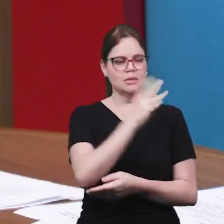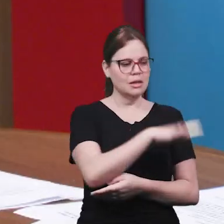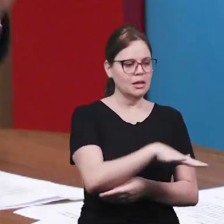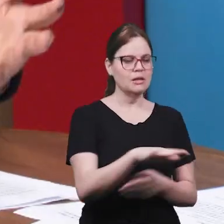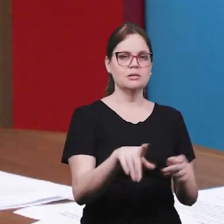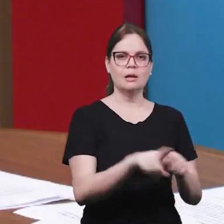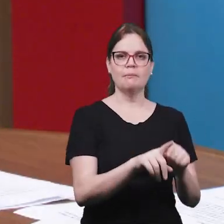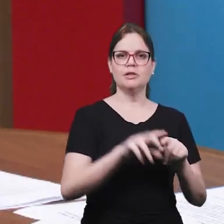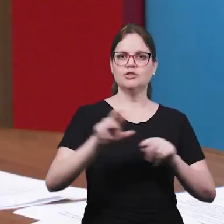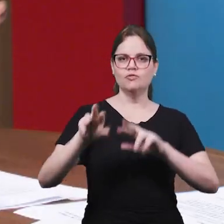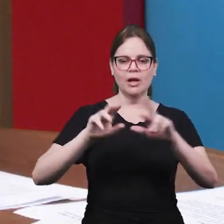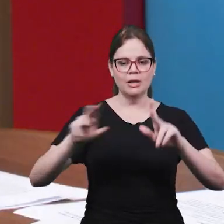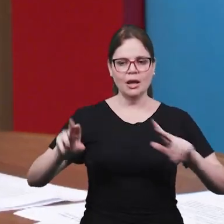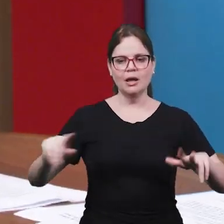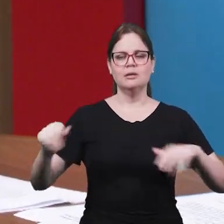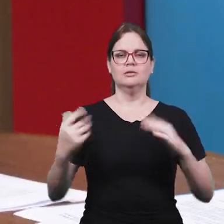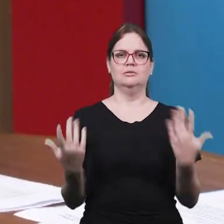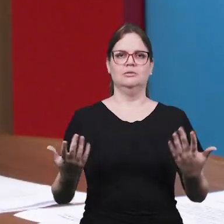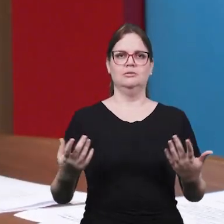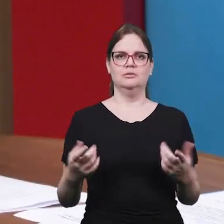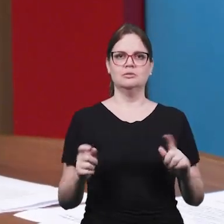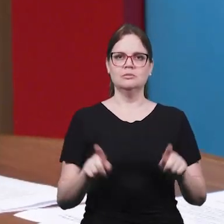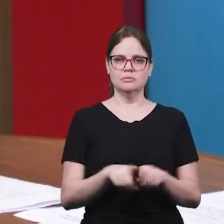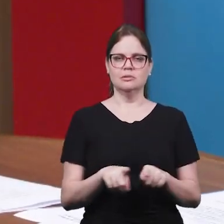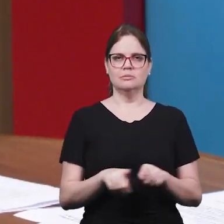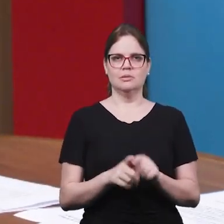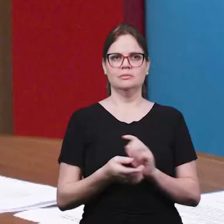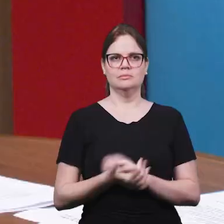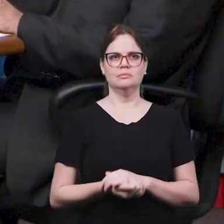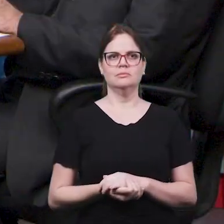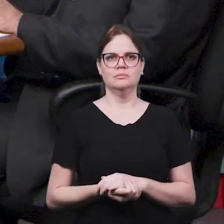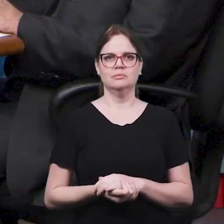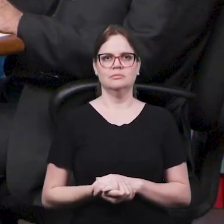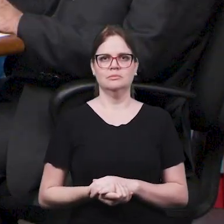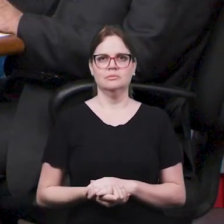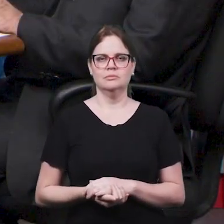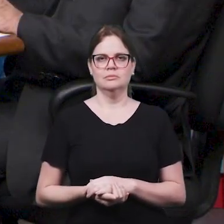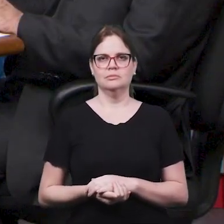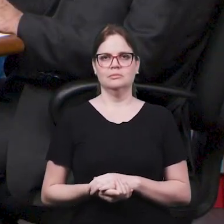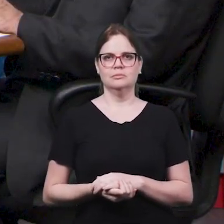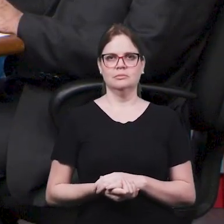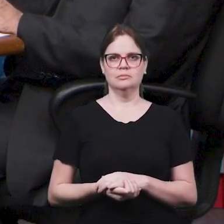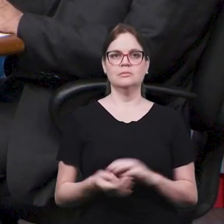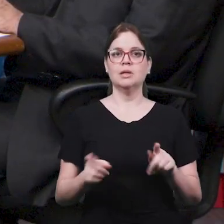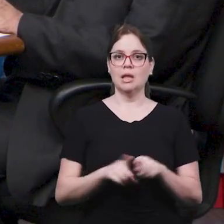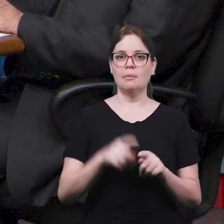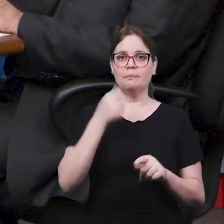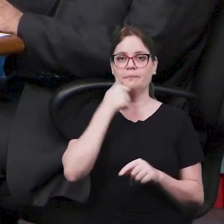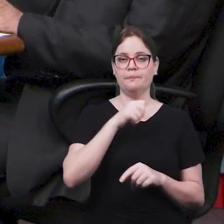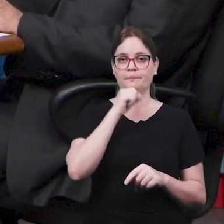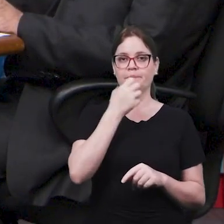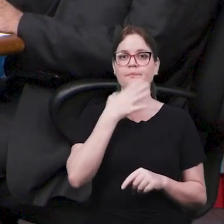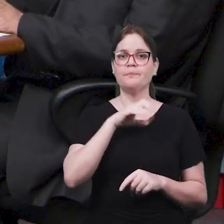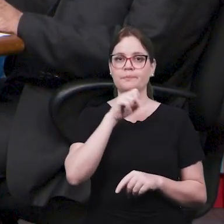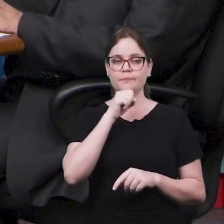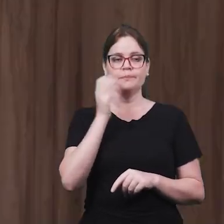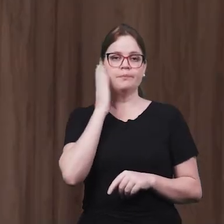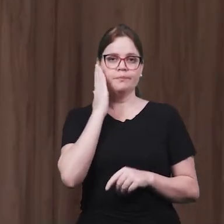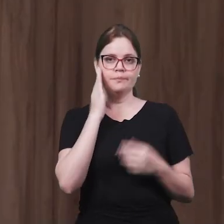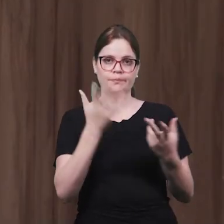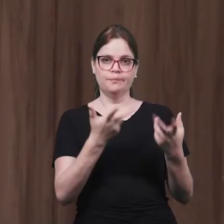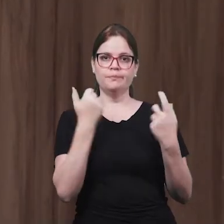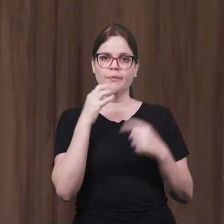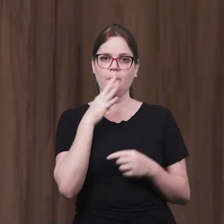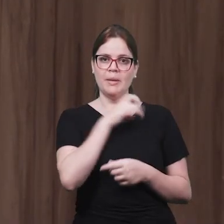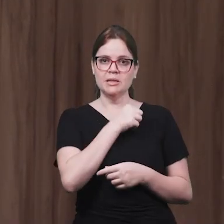as crianças, né, de forma, né, diferente. Isso é verdade, muito bom. E os pais discernem isso. E até